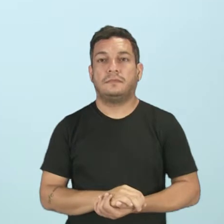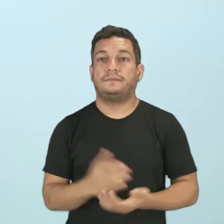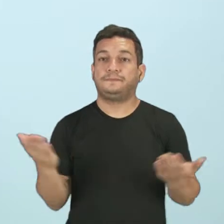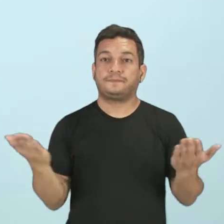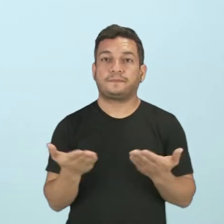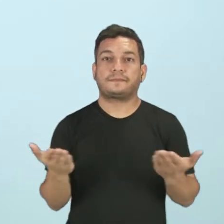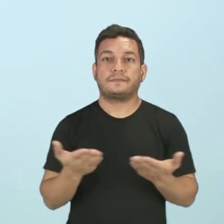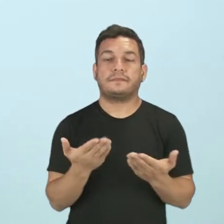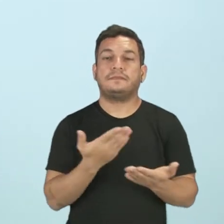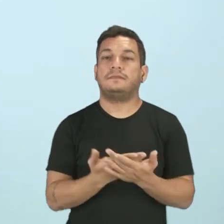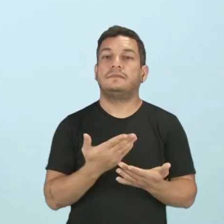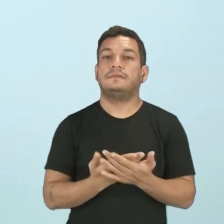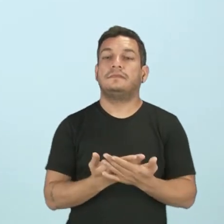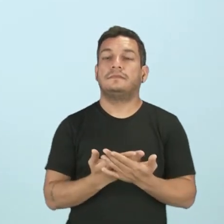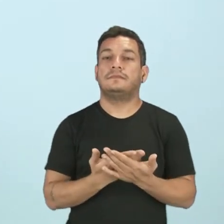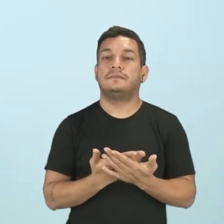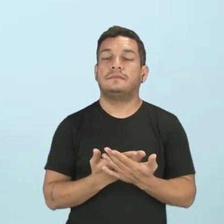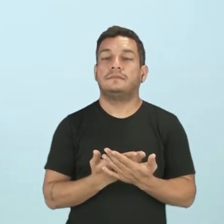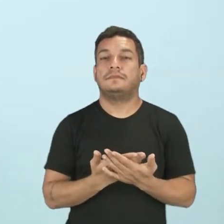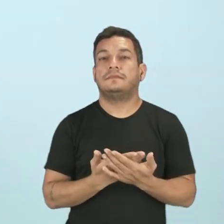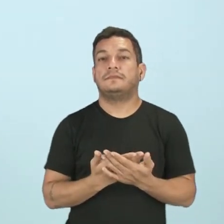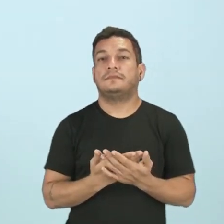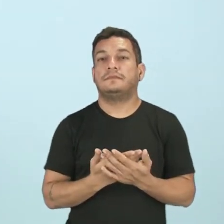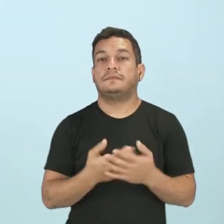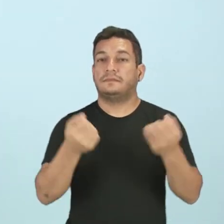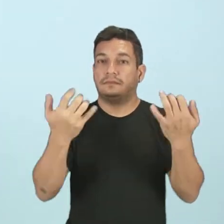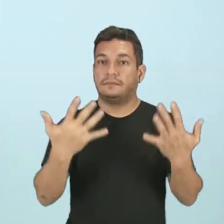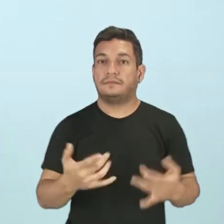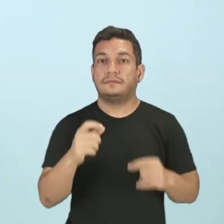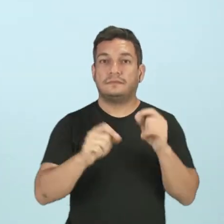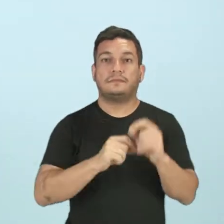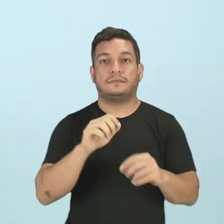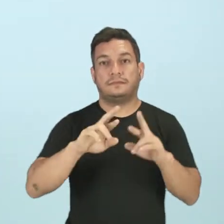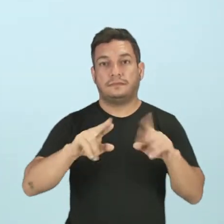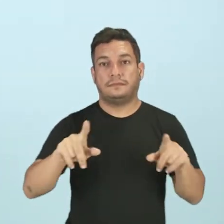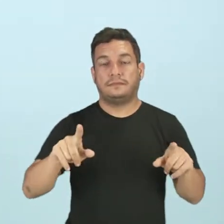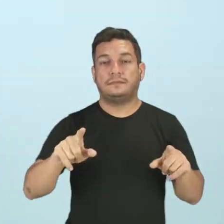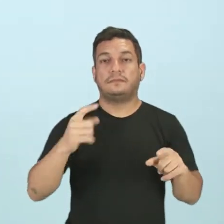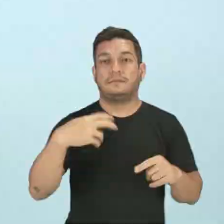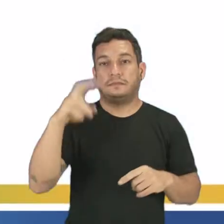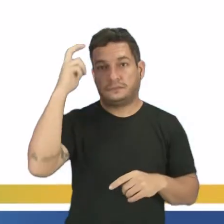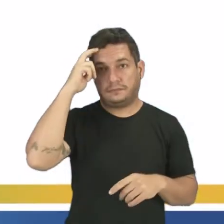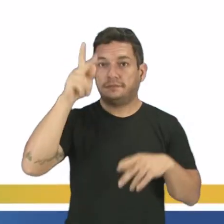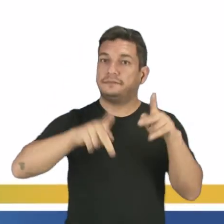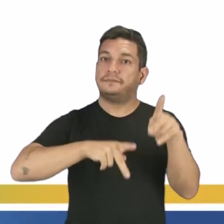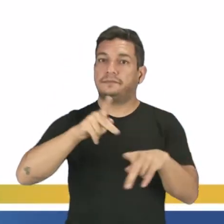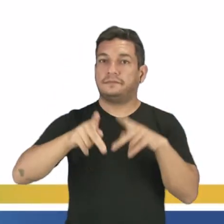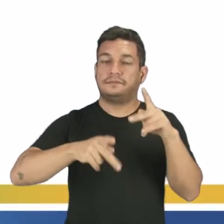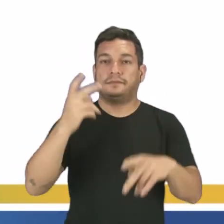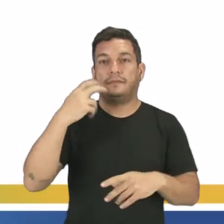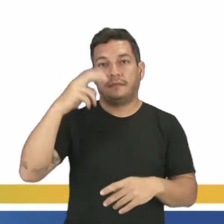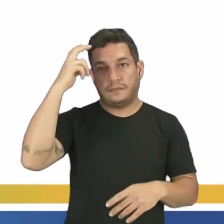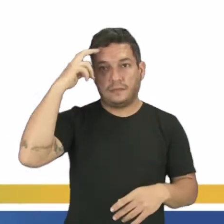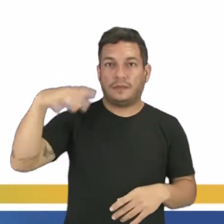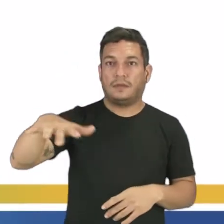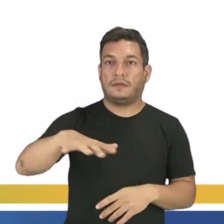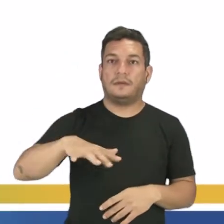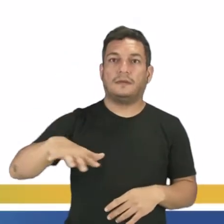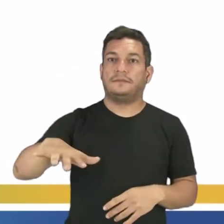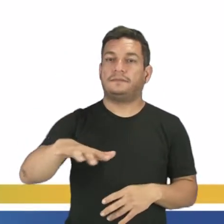E hoje, na nossa aula de filosofia, nós vamos tratar da diferença entre cultura popular e cultura de